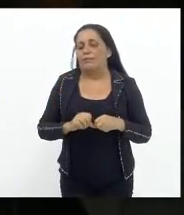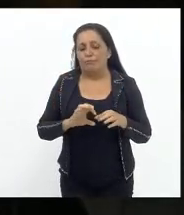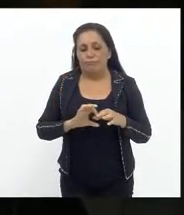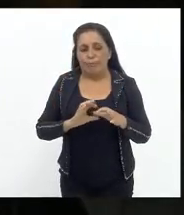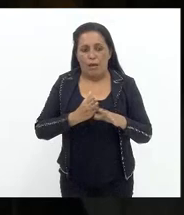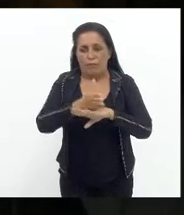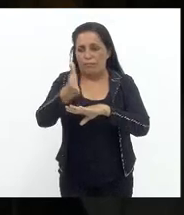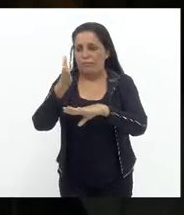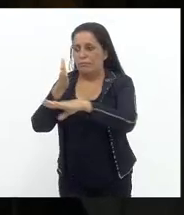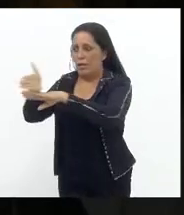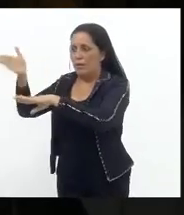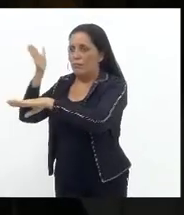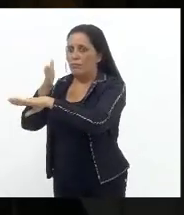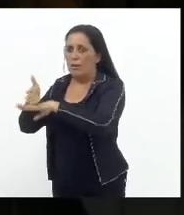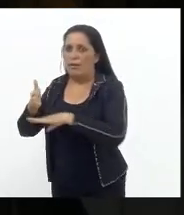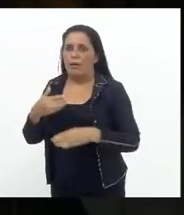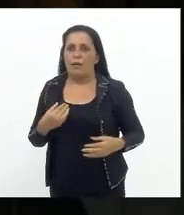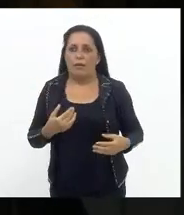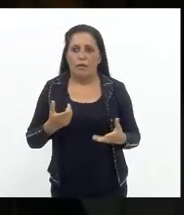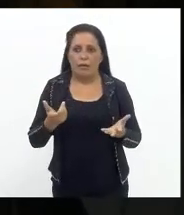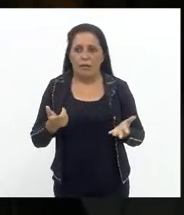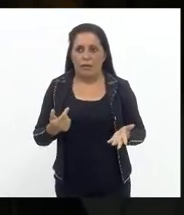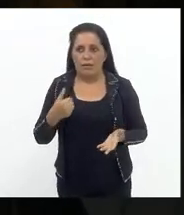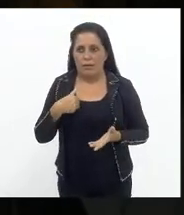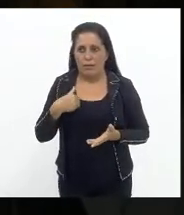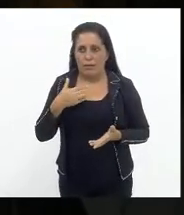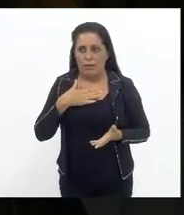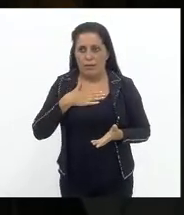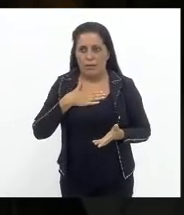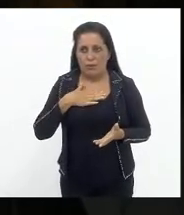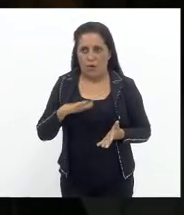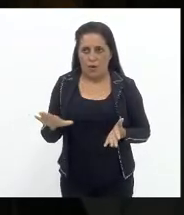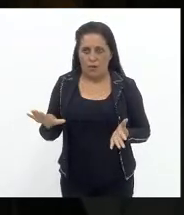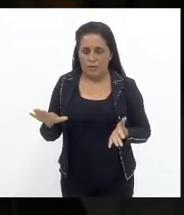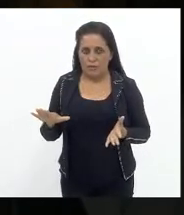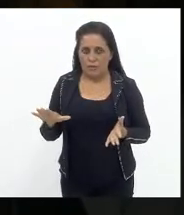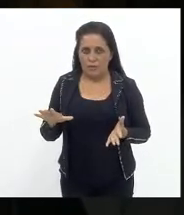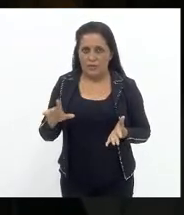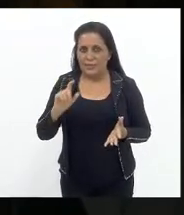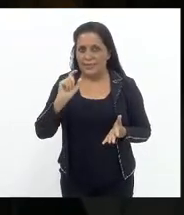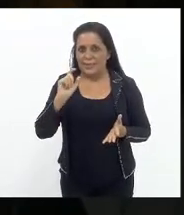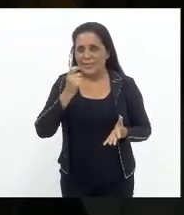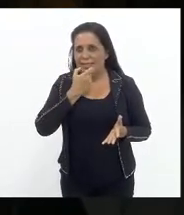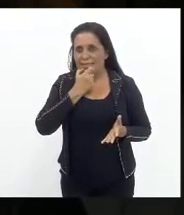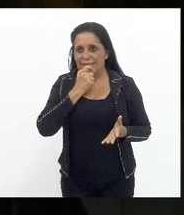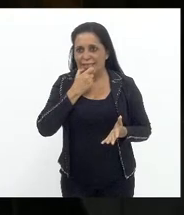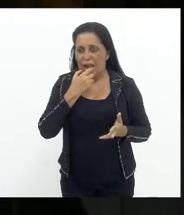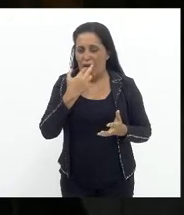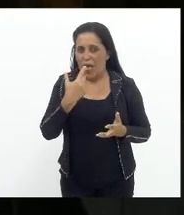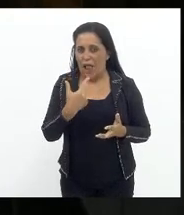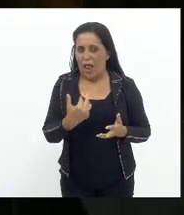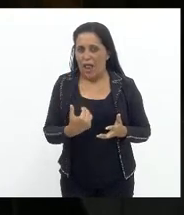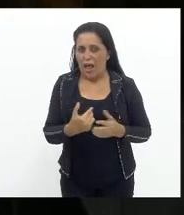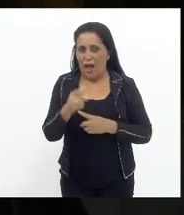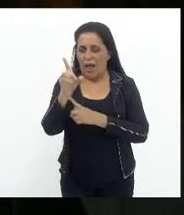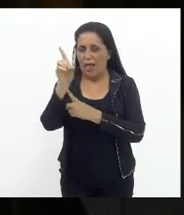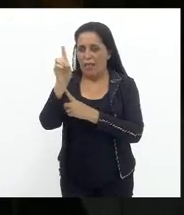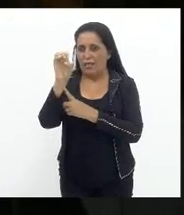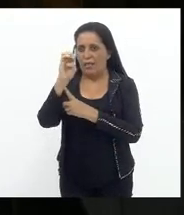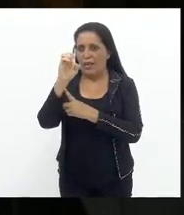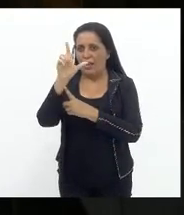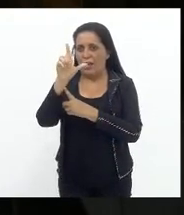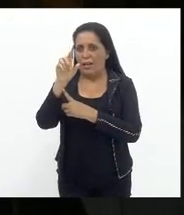que eu particularmente não gosto desses anglicismos na nossa língua